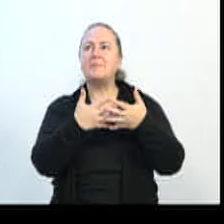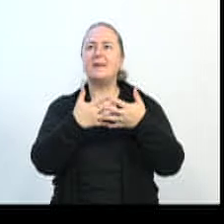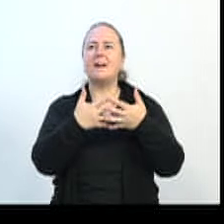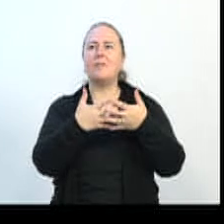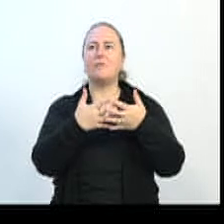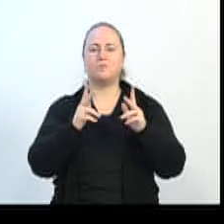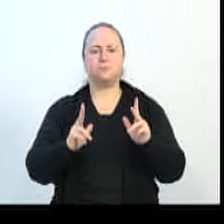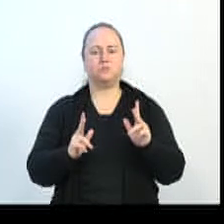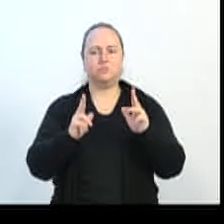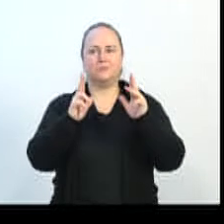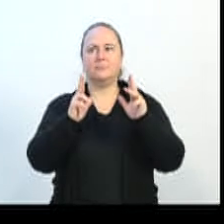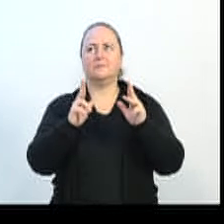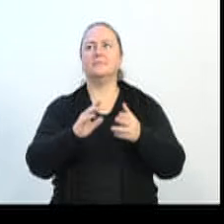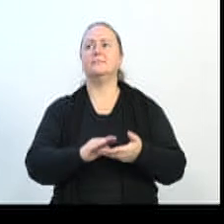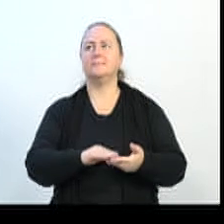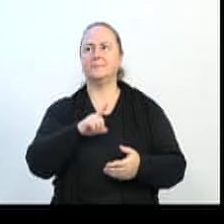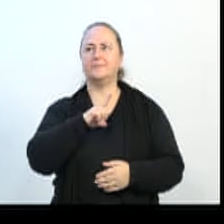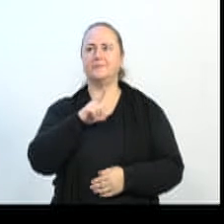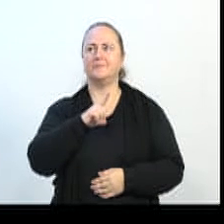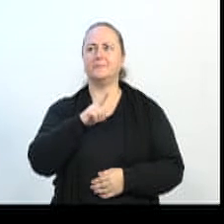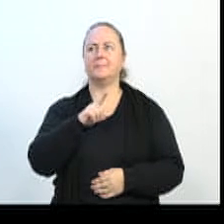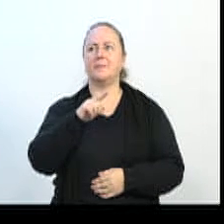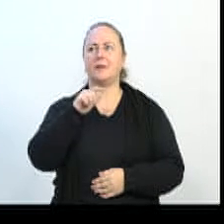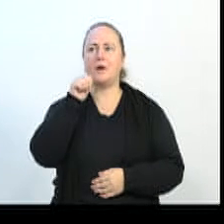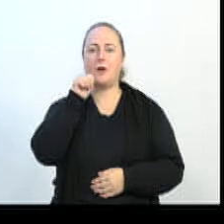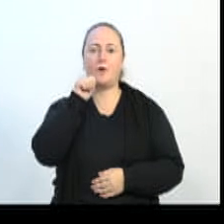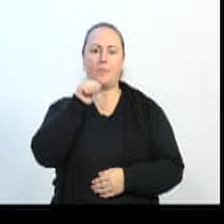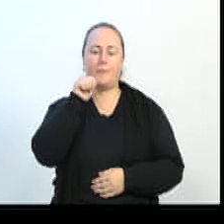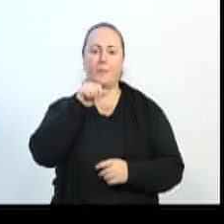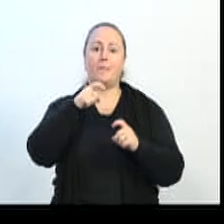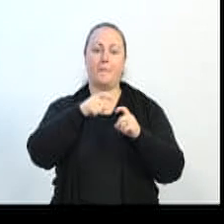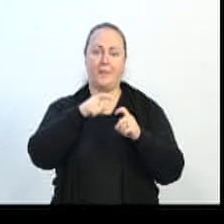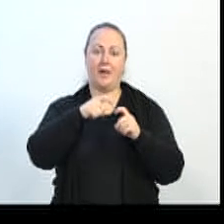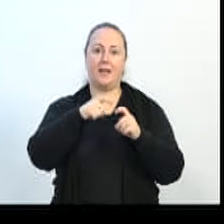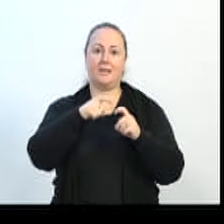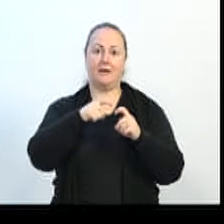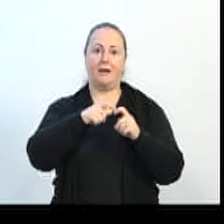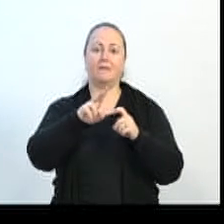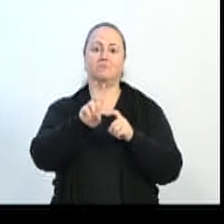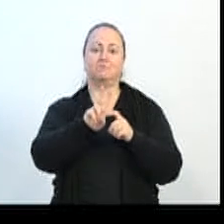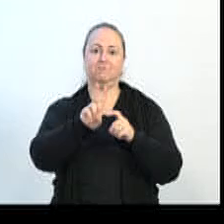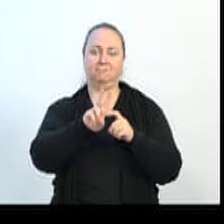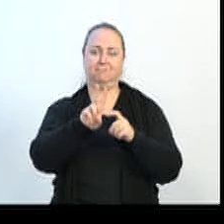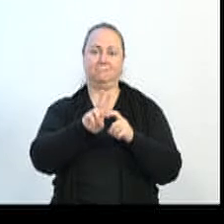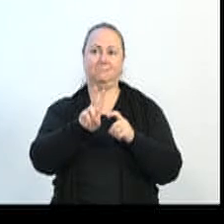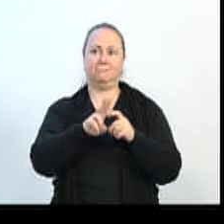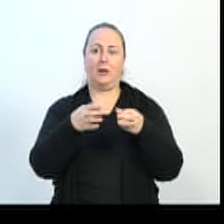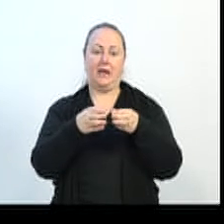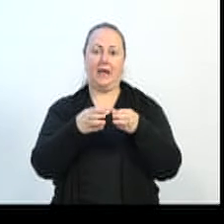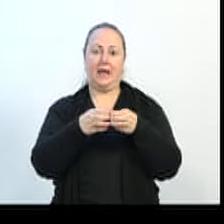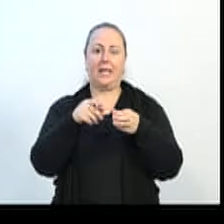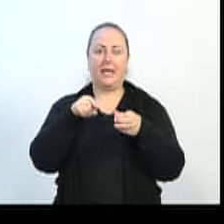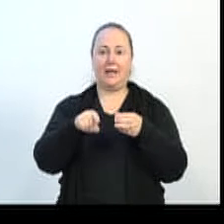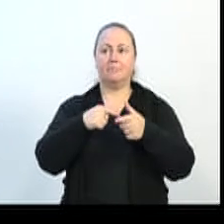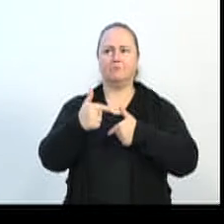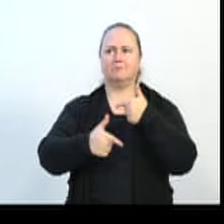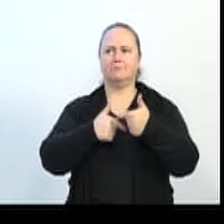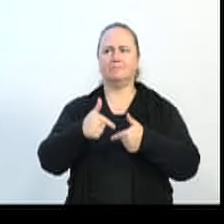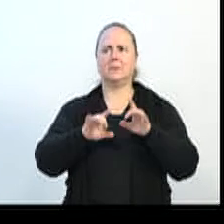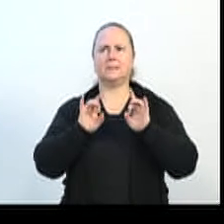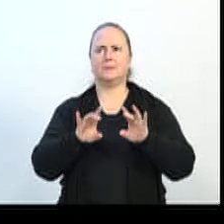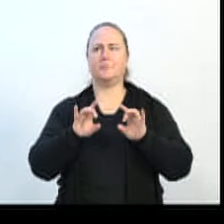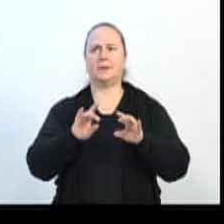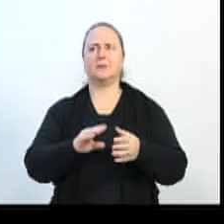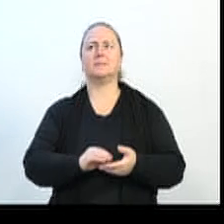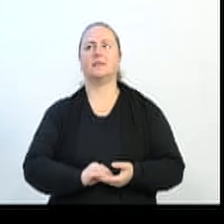todo, a doutora Marina e toda a sua equipe, Fabiano e toda a sua equipe, né, que faz esse trabalho especial, que sabe que a